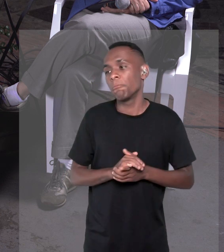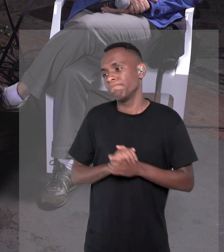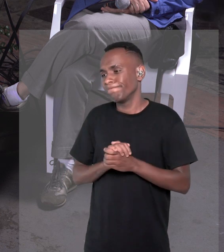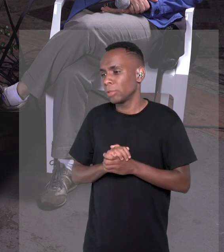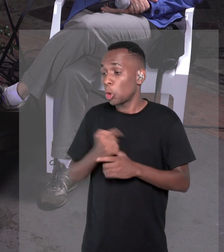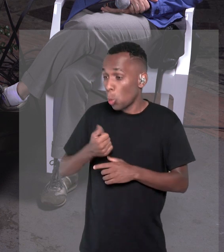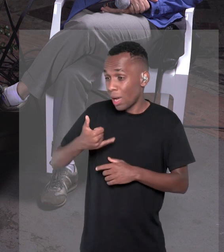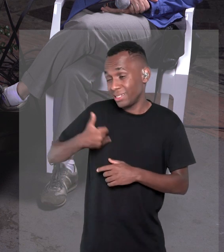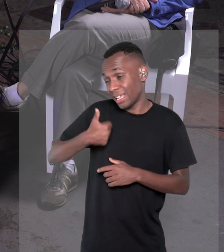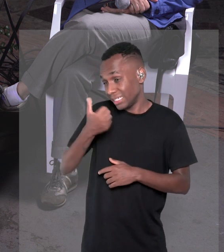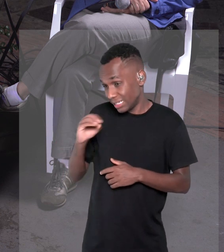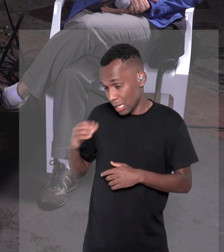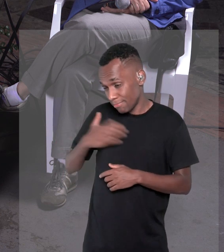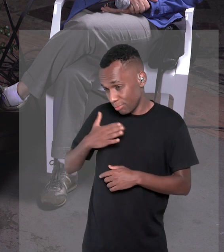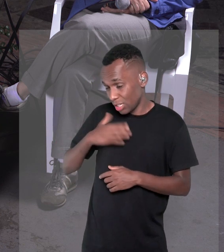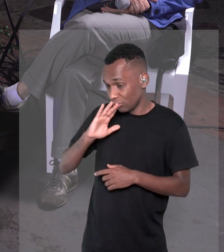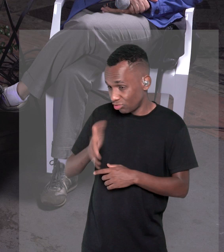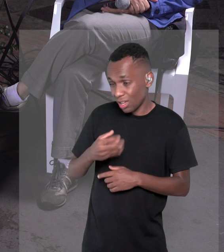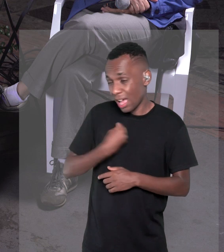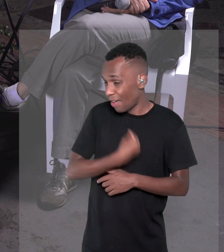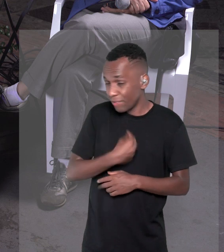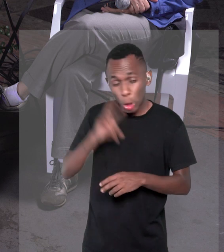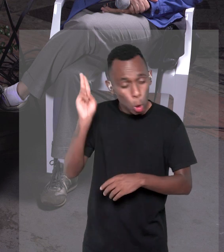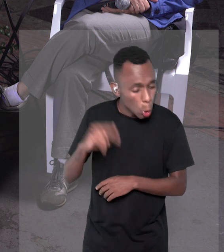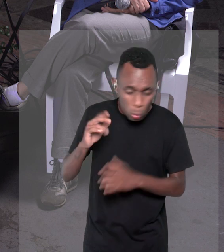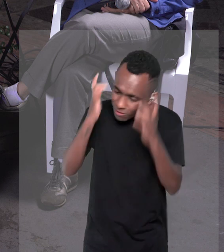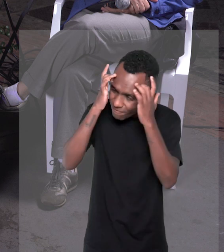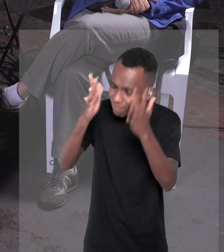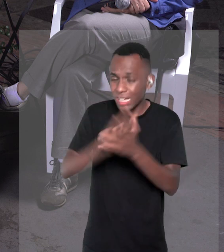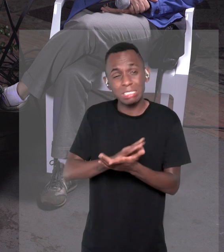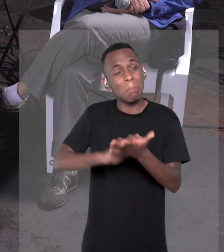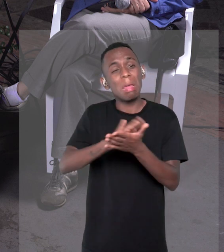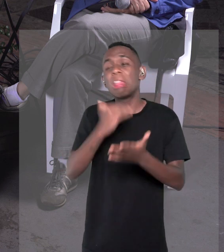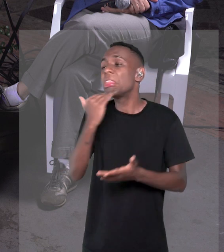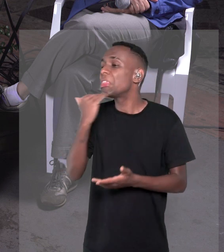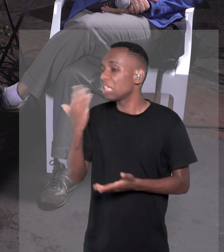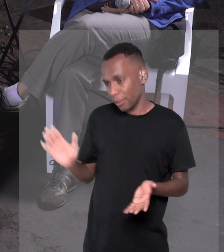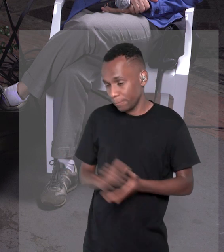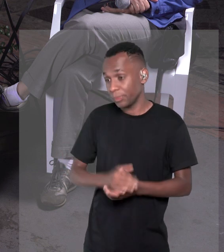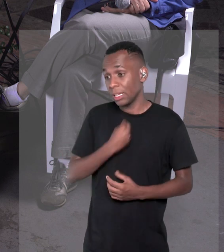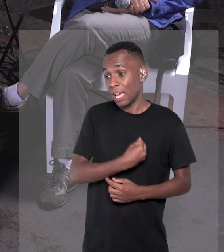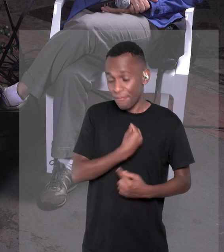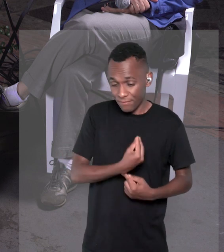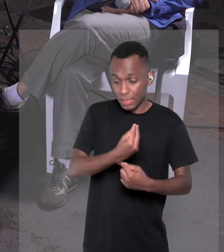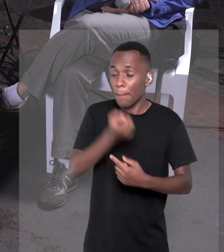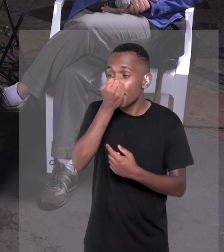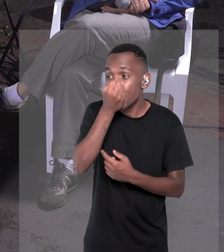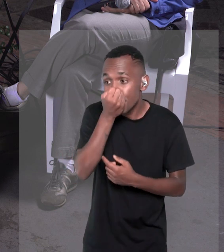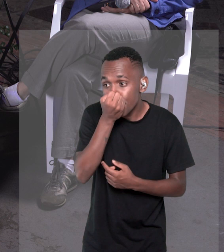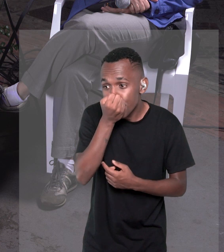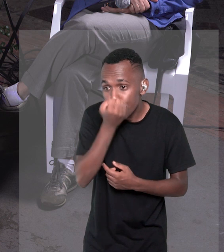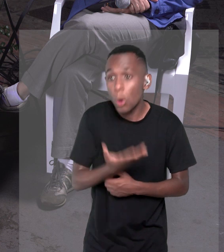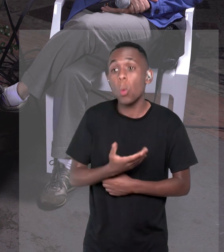com o papai, que tinha já quase 98 anos, quando ele morreu, com 98. Falei, nossa, pai, está difícil